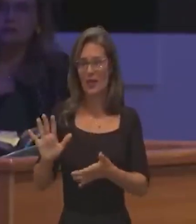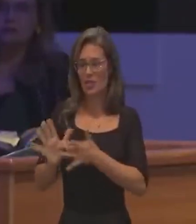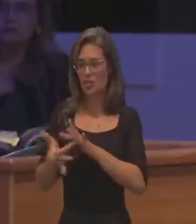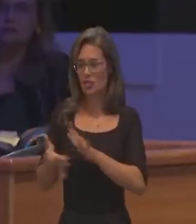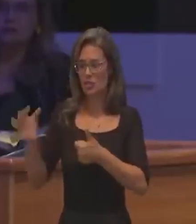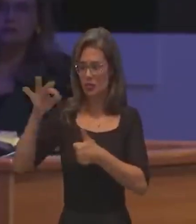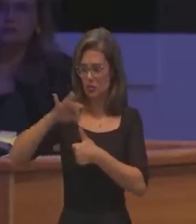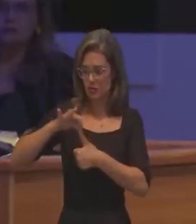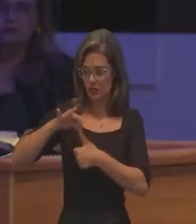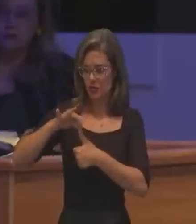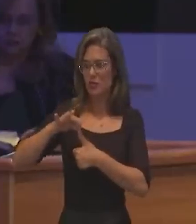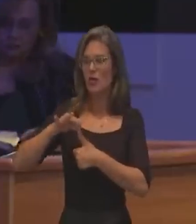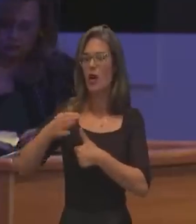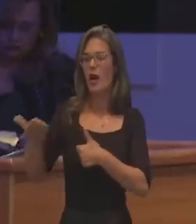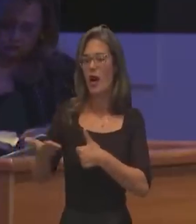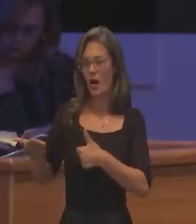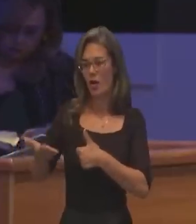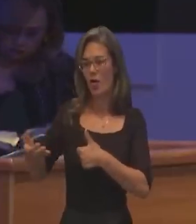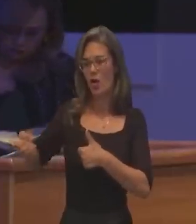Vinho novo em odre novo.